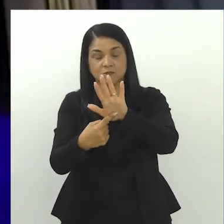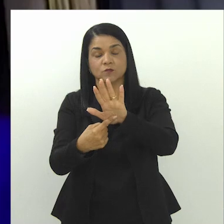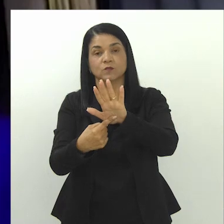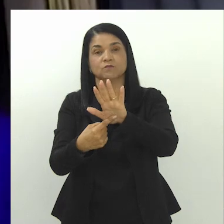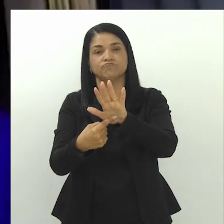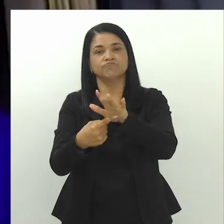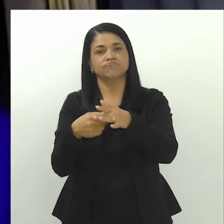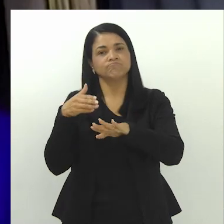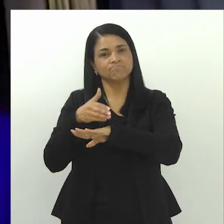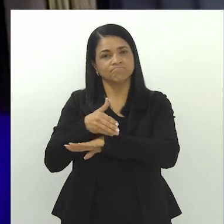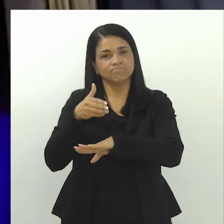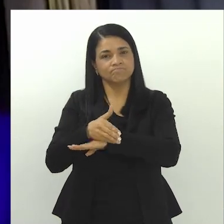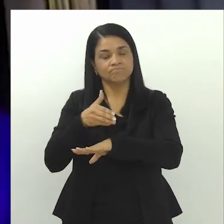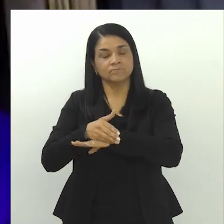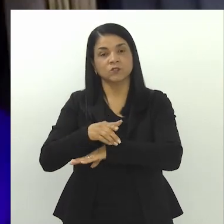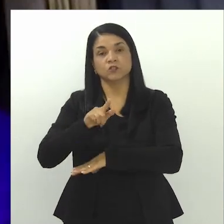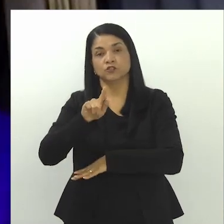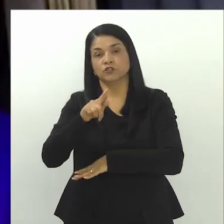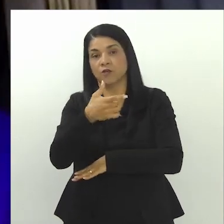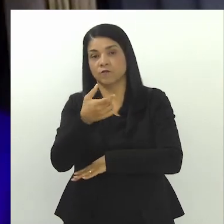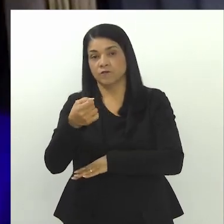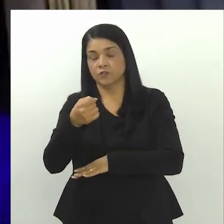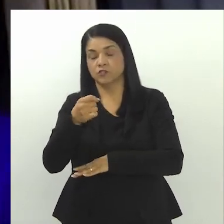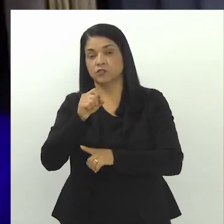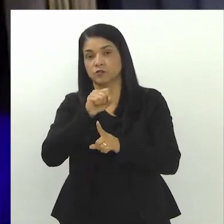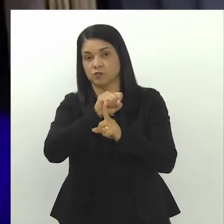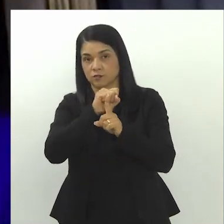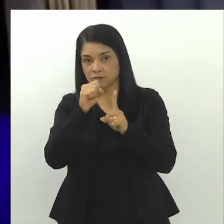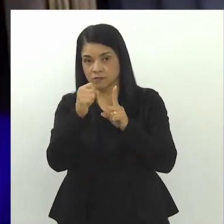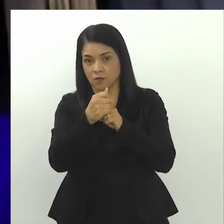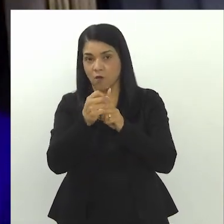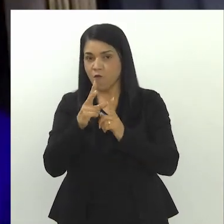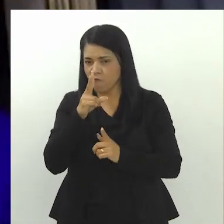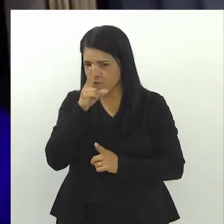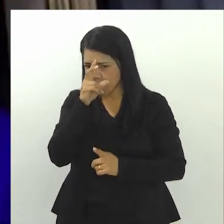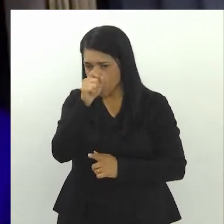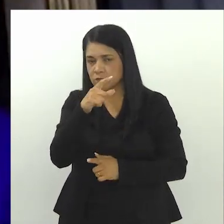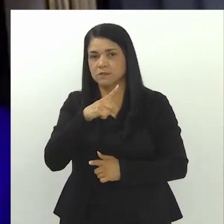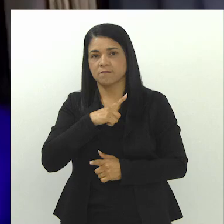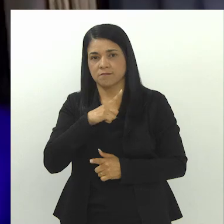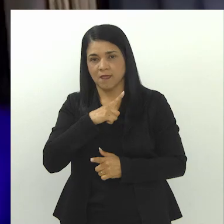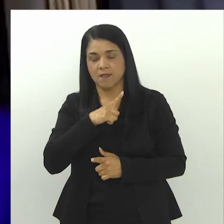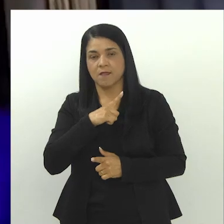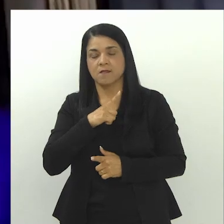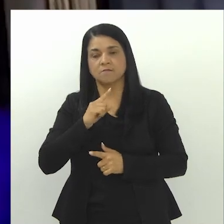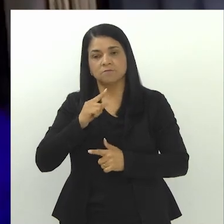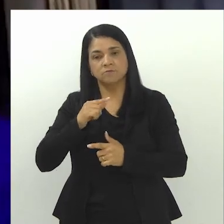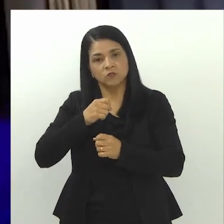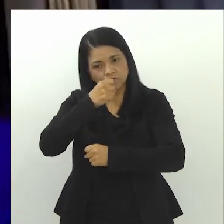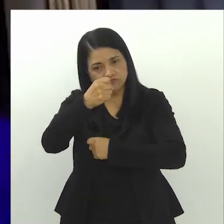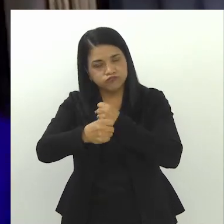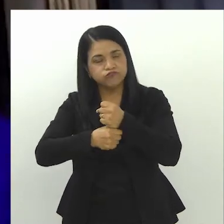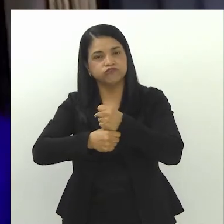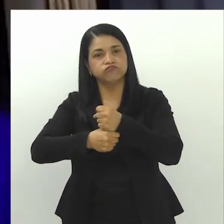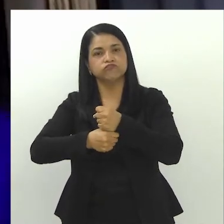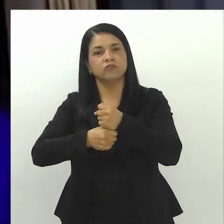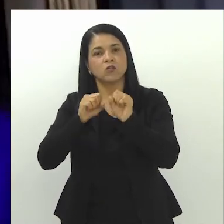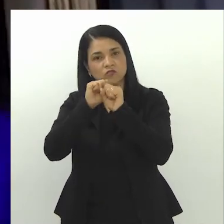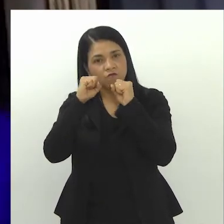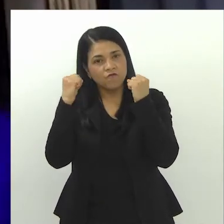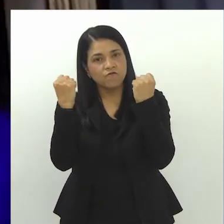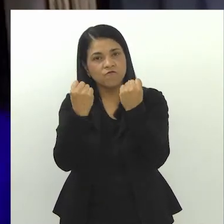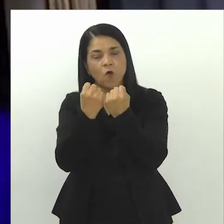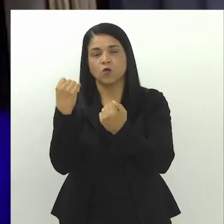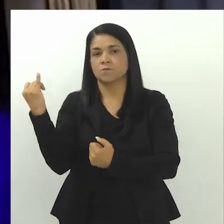e estiveram presentes durante a cúpula do G20 Social tenham força para seguir nas próximas edições